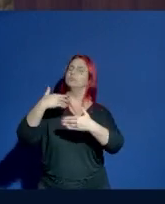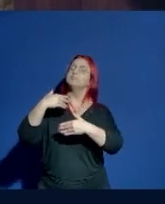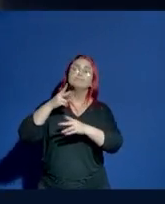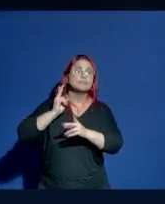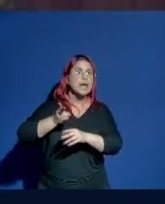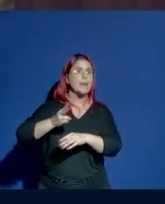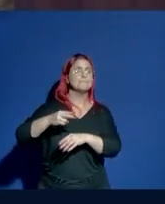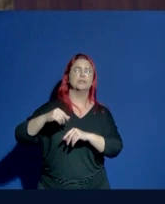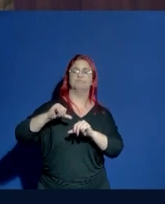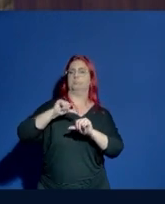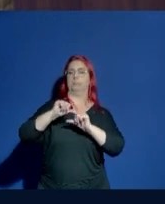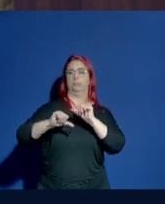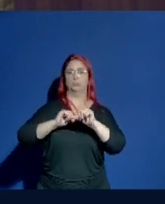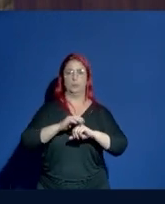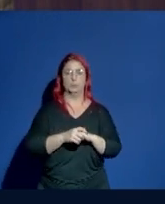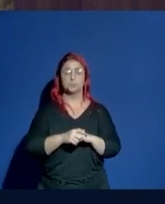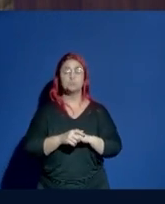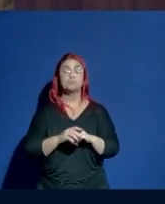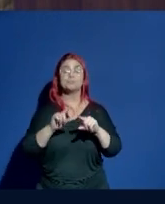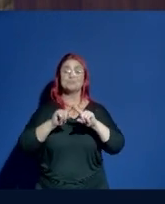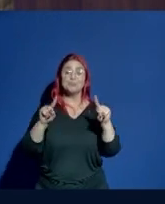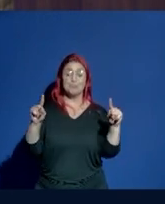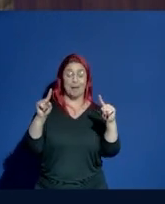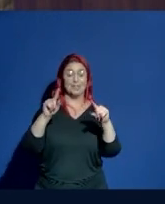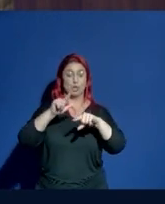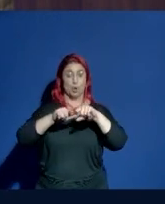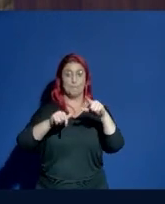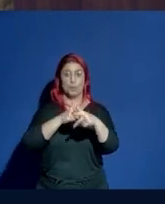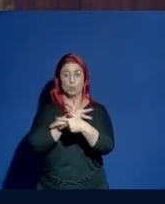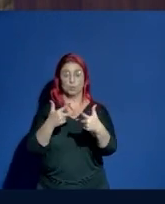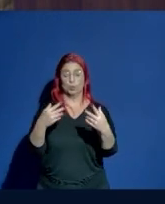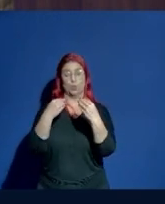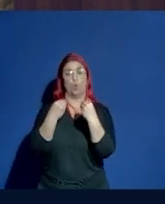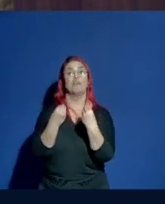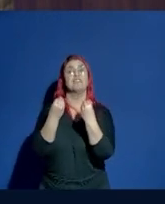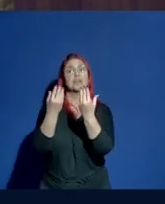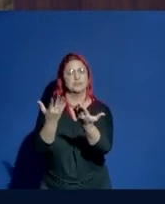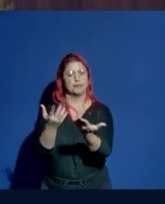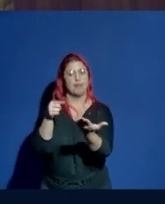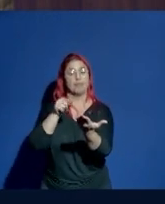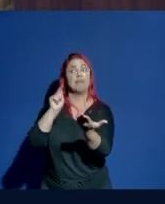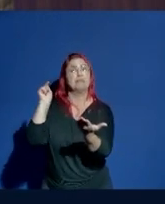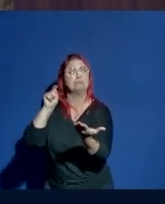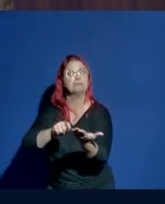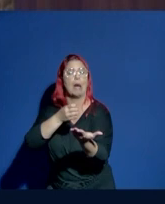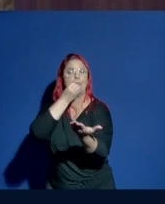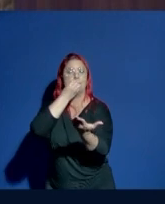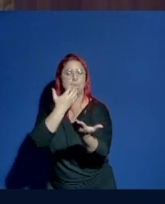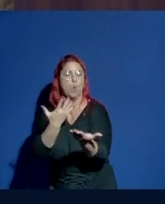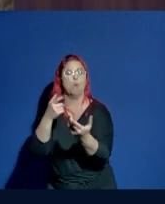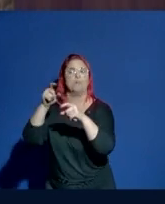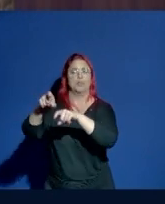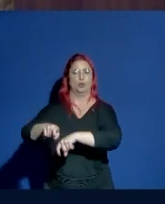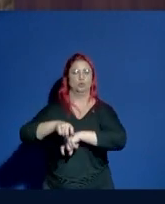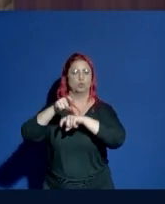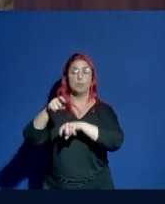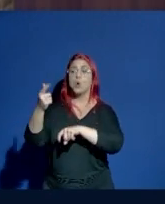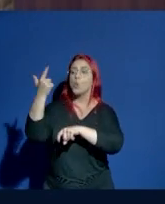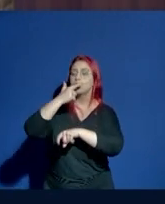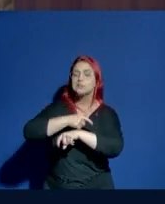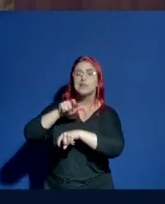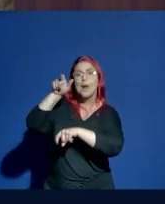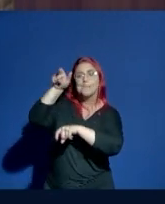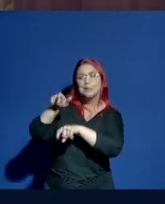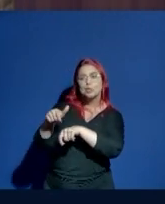transformação. Mas garantir que esse produto, para que ele atinja aquela eficácia agronômica, para que ele chegue até no agricultor